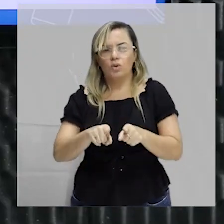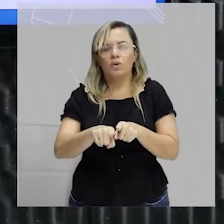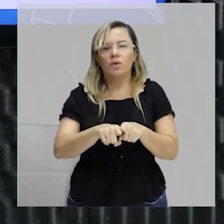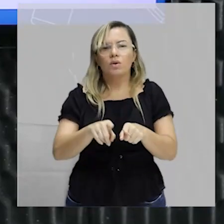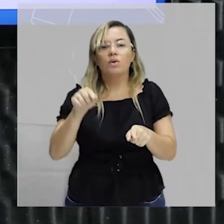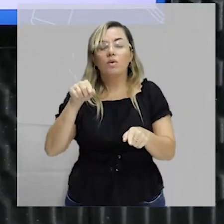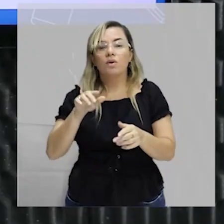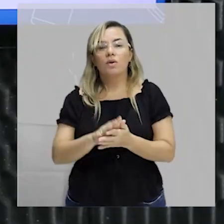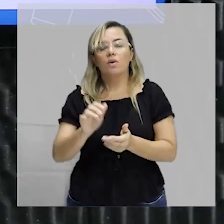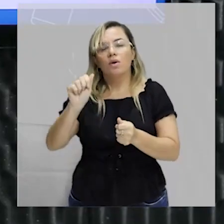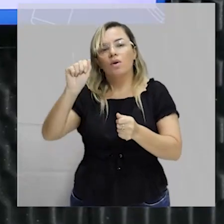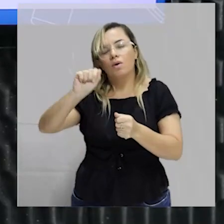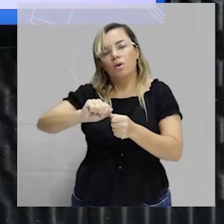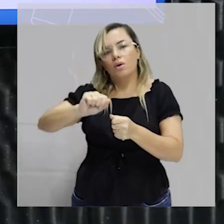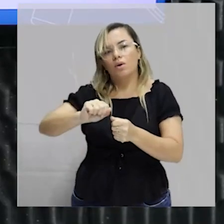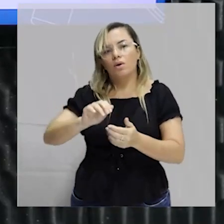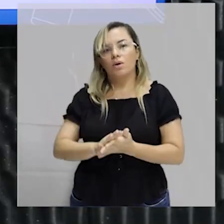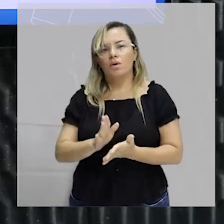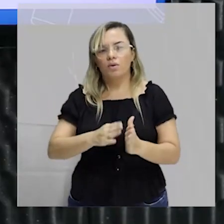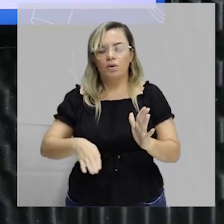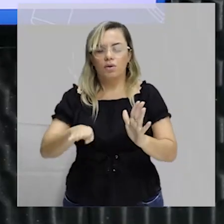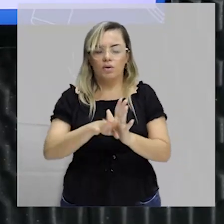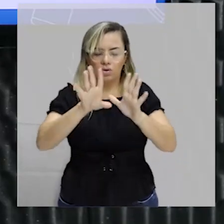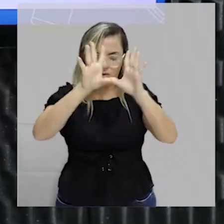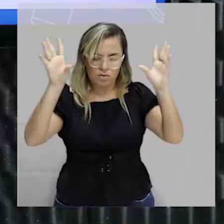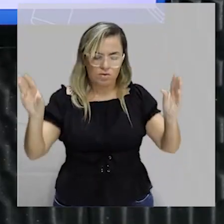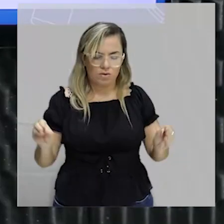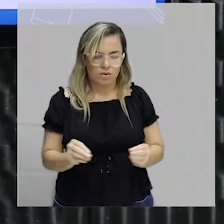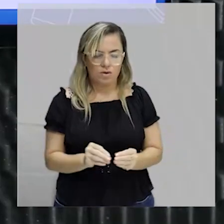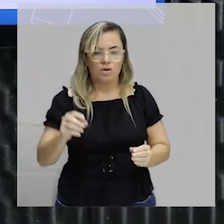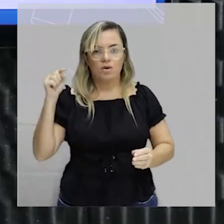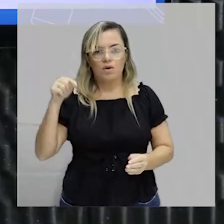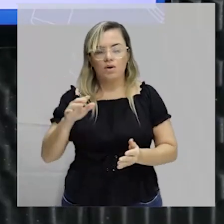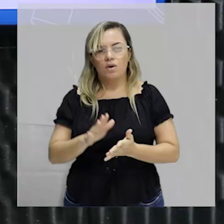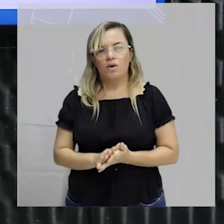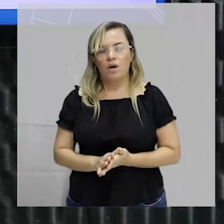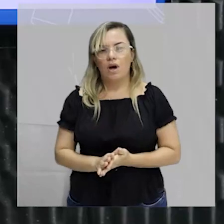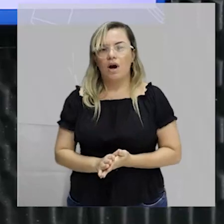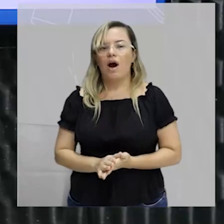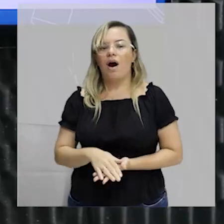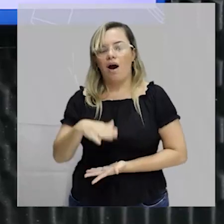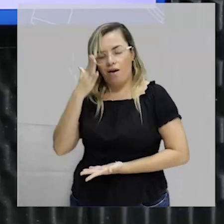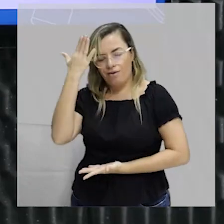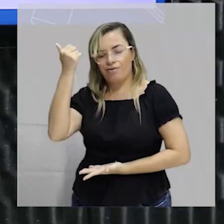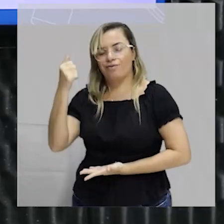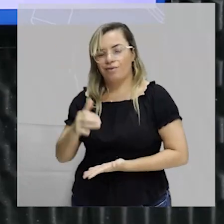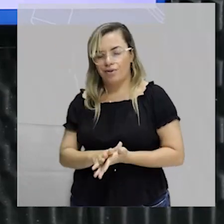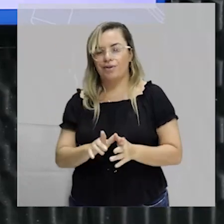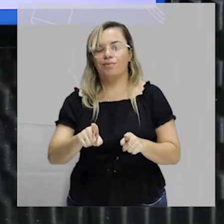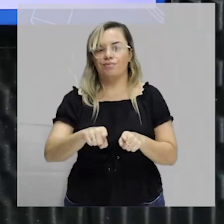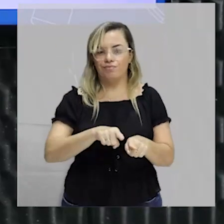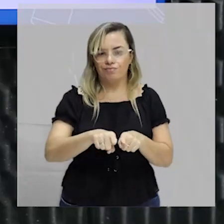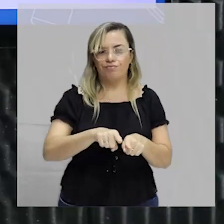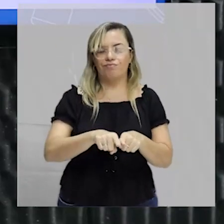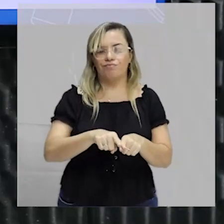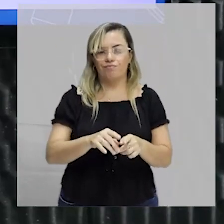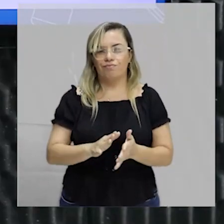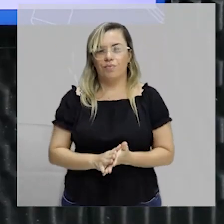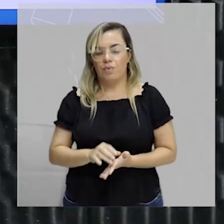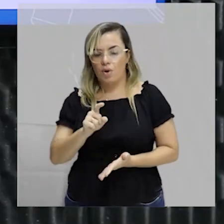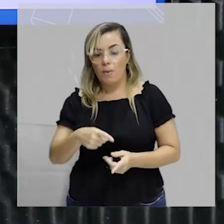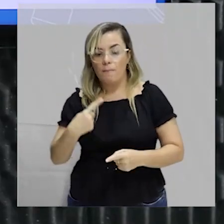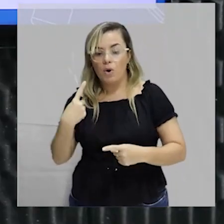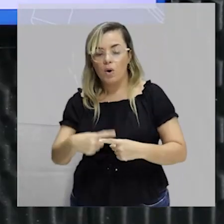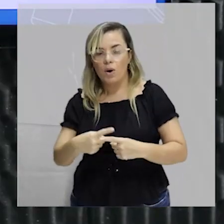que vai fazer com que você chegue à conclusão de que realmente essas pessoas são irmãos? Você olha para os dois e vai perceber que os dois são